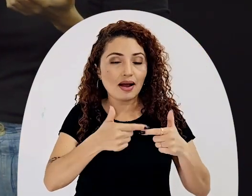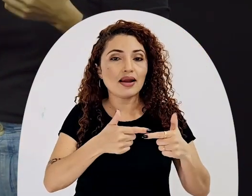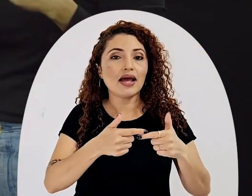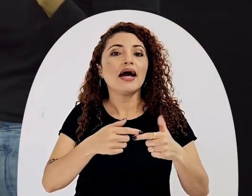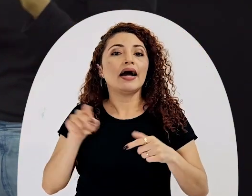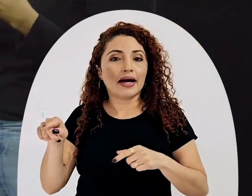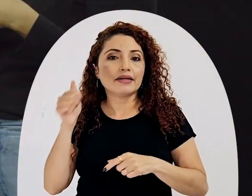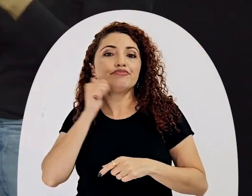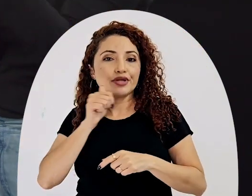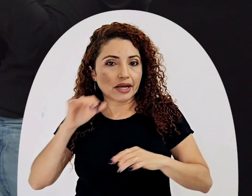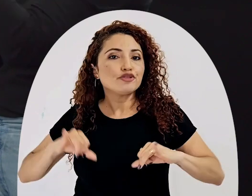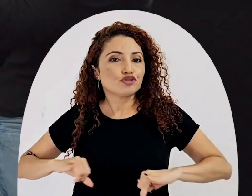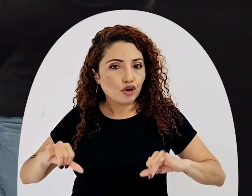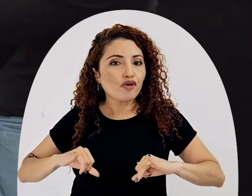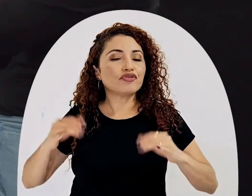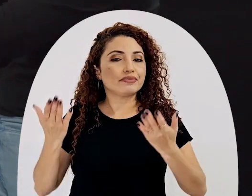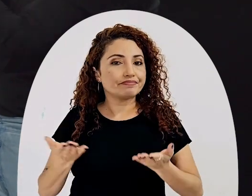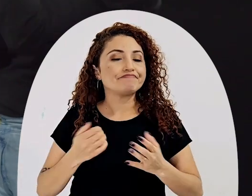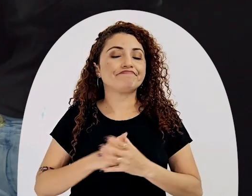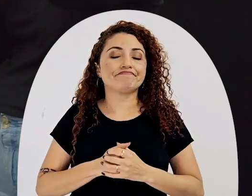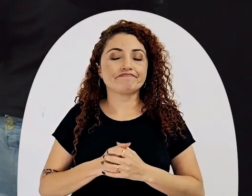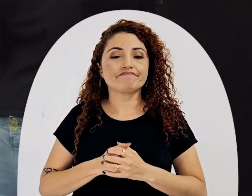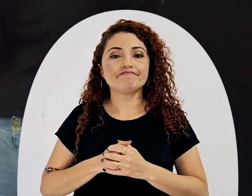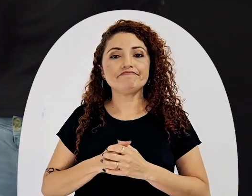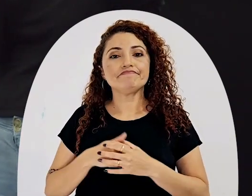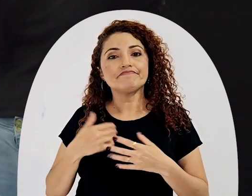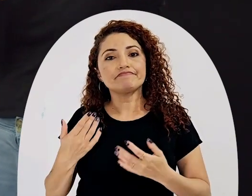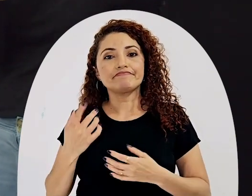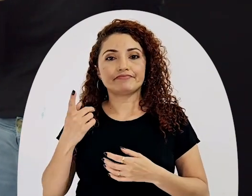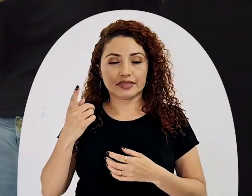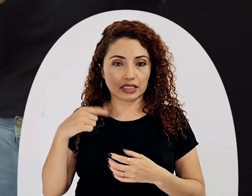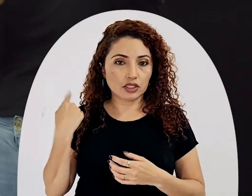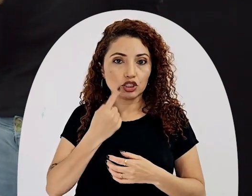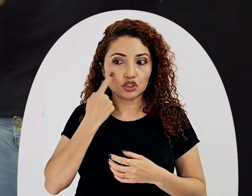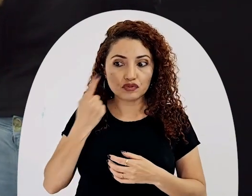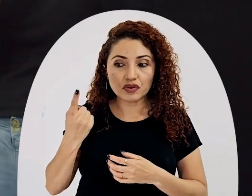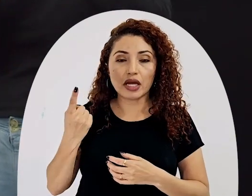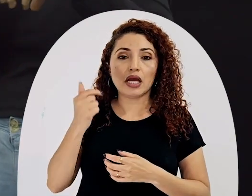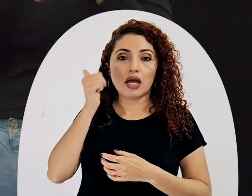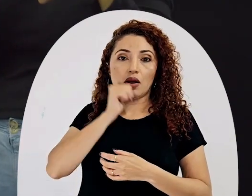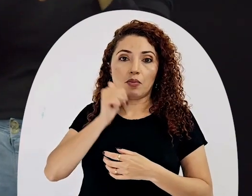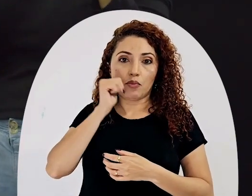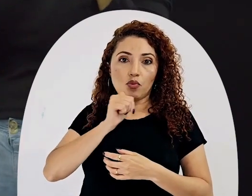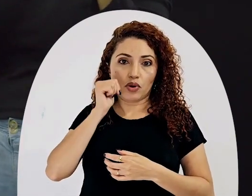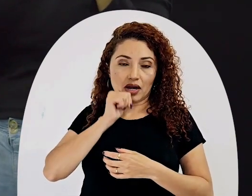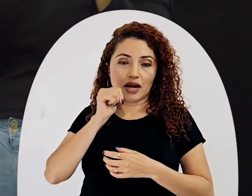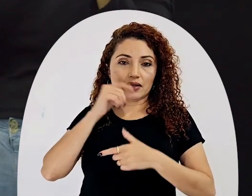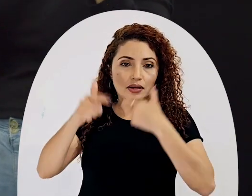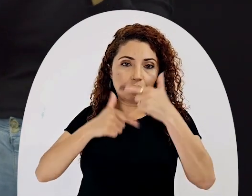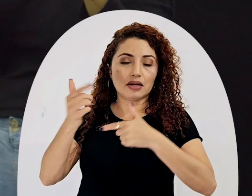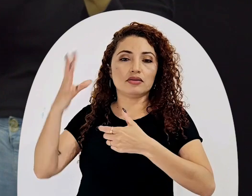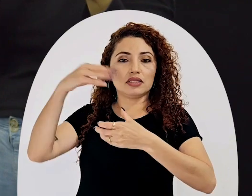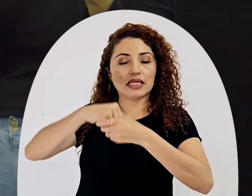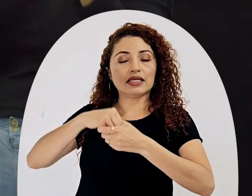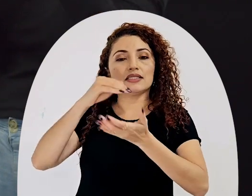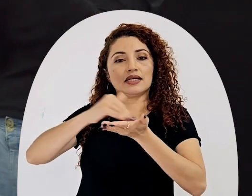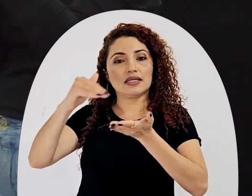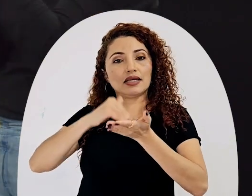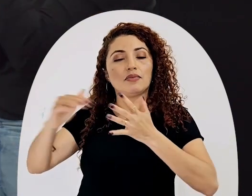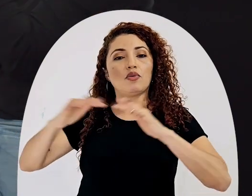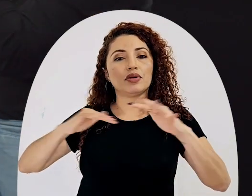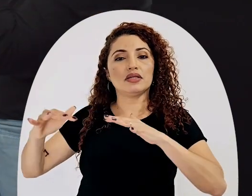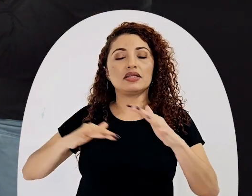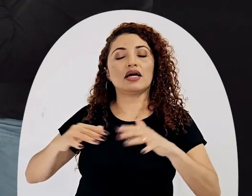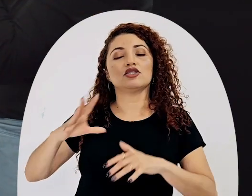mulheres. Foi até colocado, né, que quando a gente olha aquele dado da estrutura, da presença de mulheres na Secretaria de Mobilidade Urbana de Santo André,